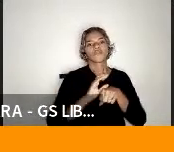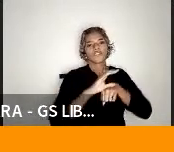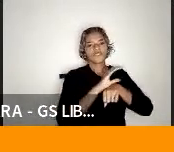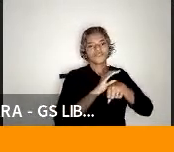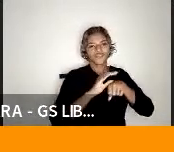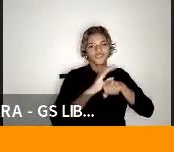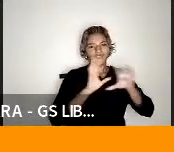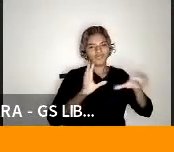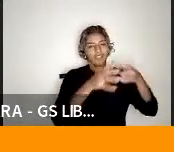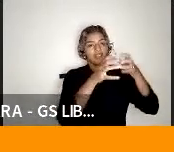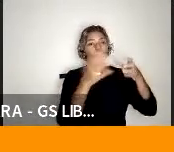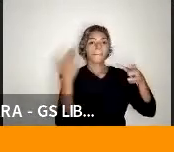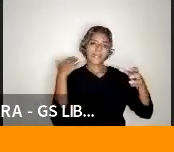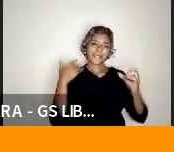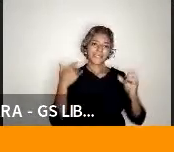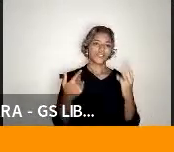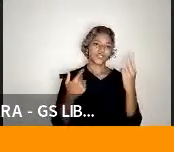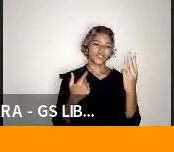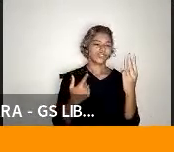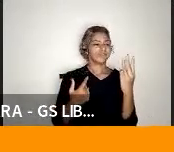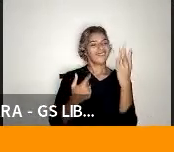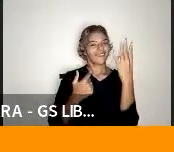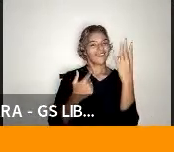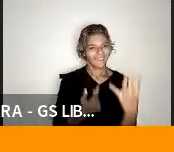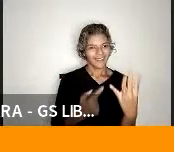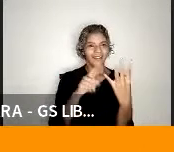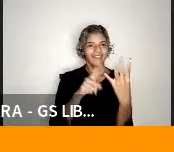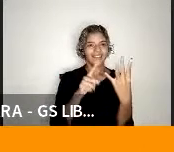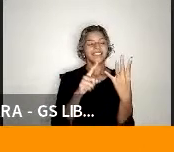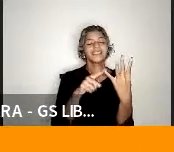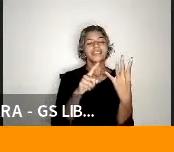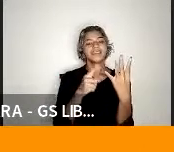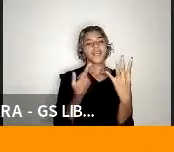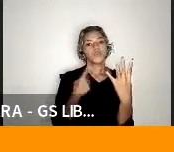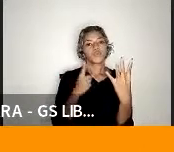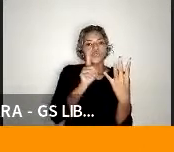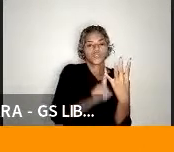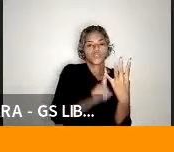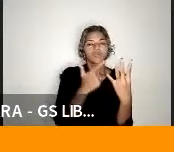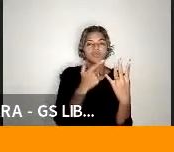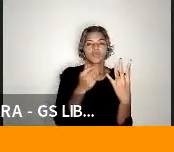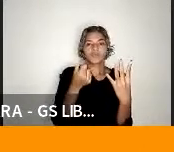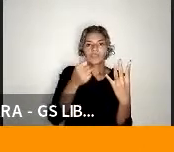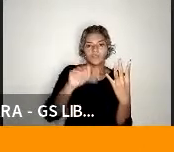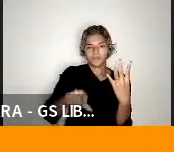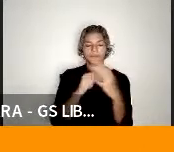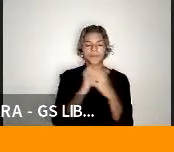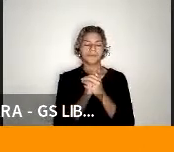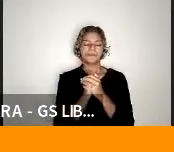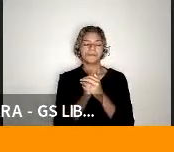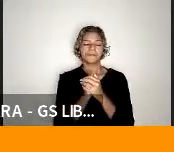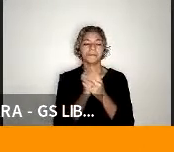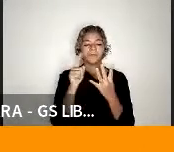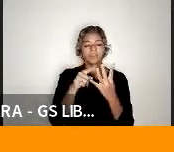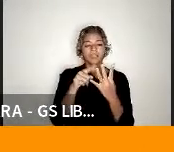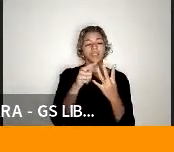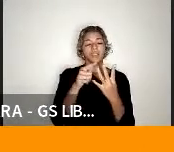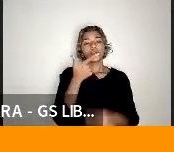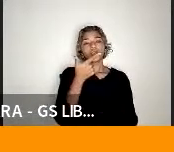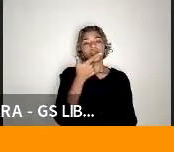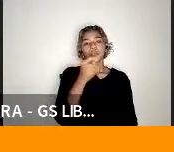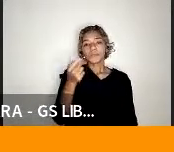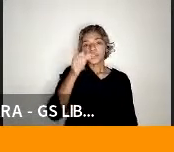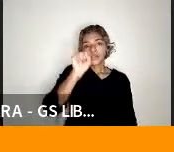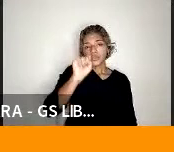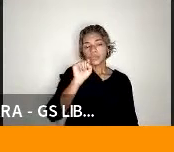3 pessoas, e eu chego à coordenação colegiada em dezembro de 2019, né? Em 2018, a gente também iniciou um